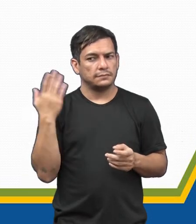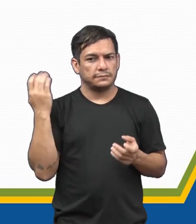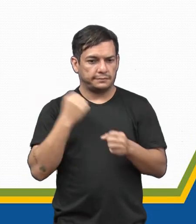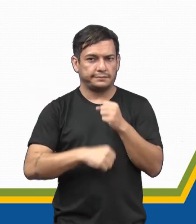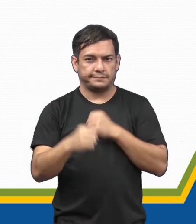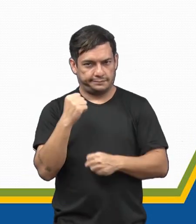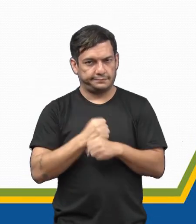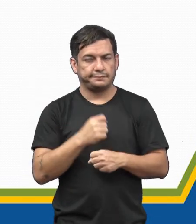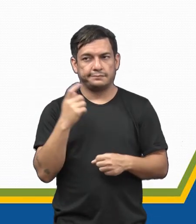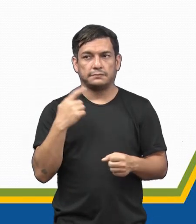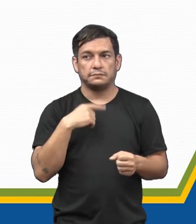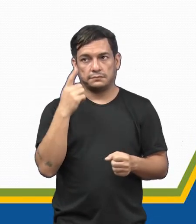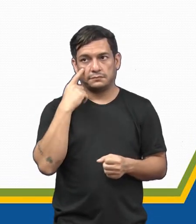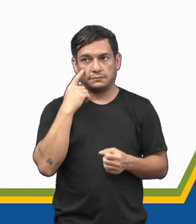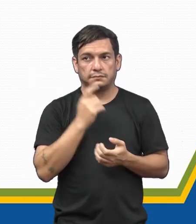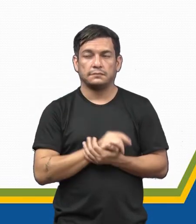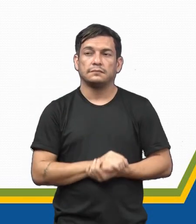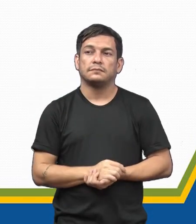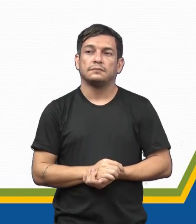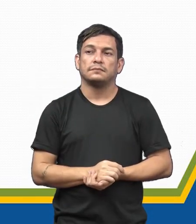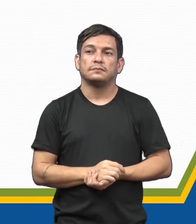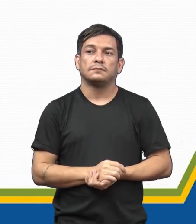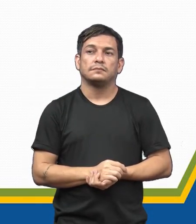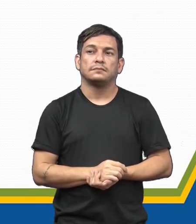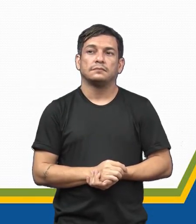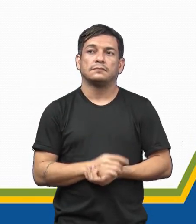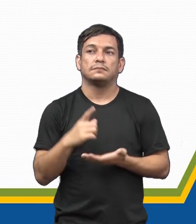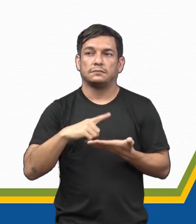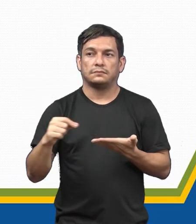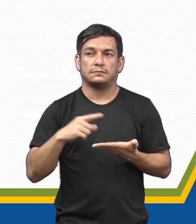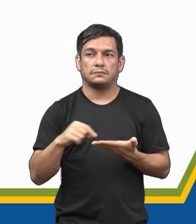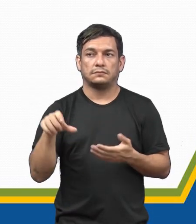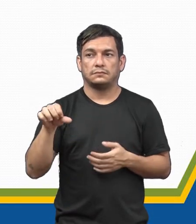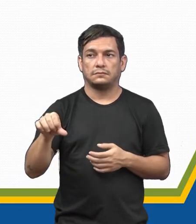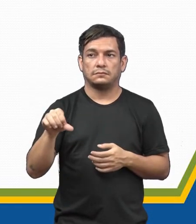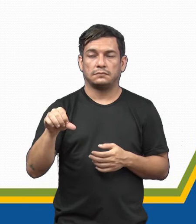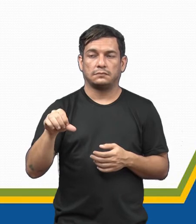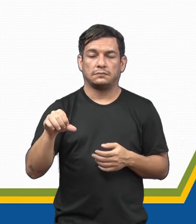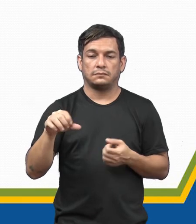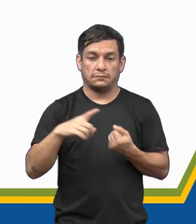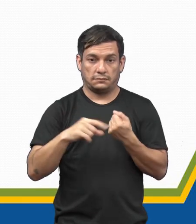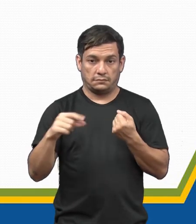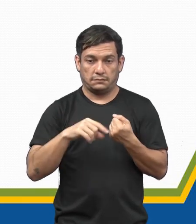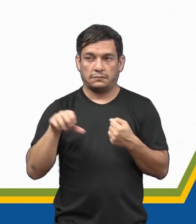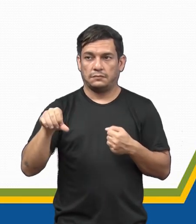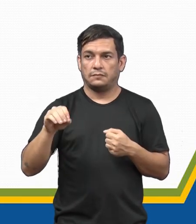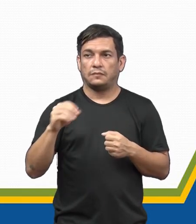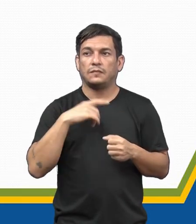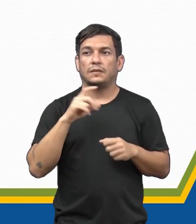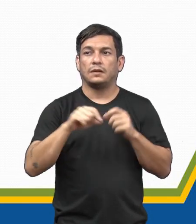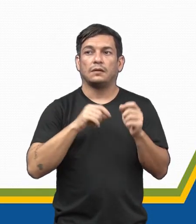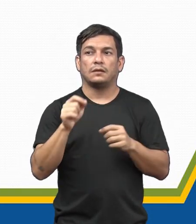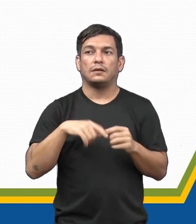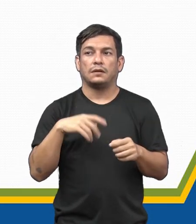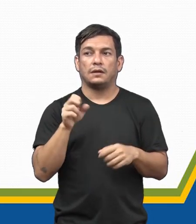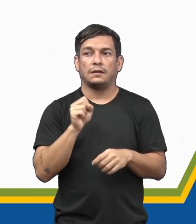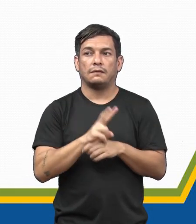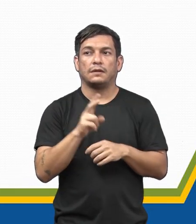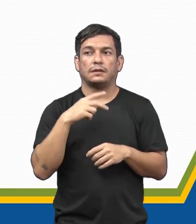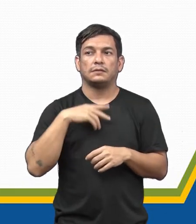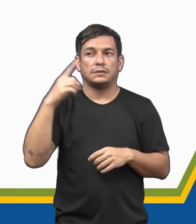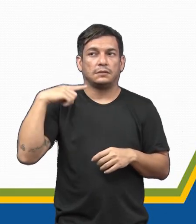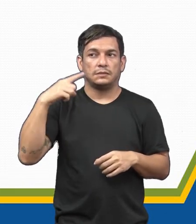questão. Né? Vejamos. O artigo 90, as nomeações dos deputados e senadores para a